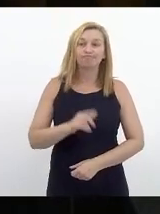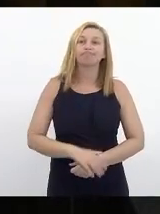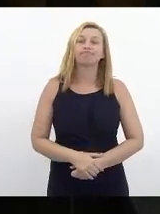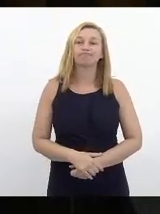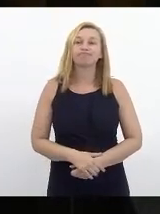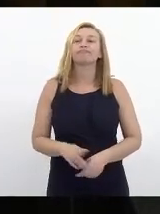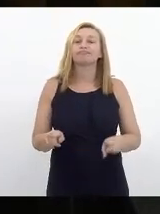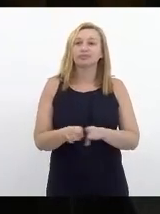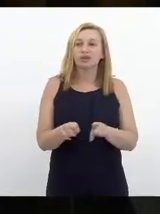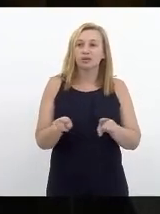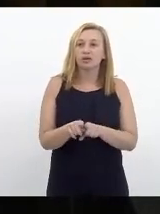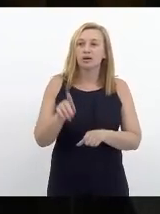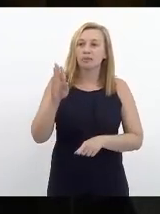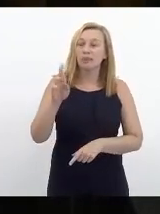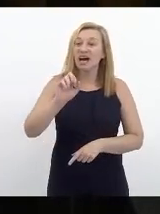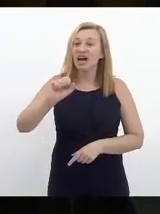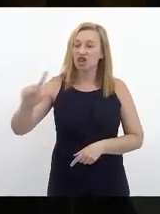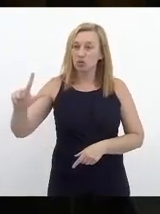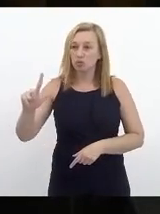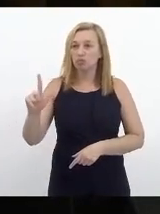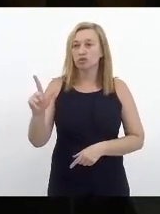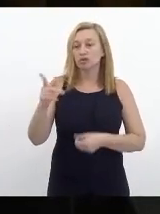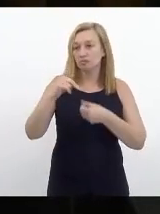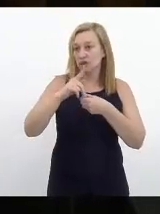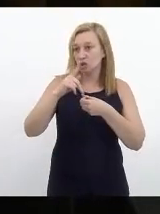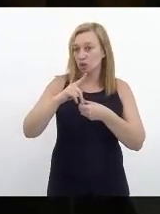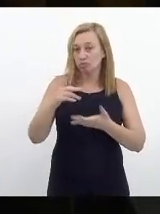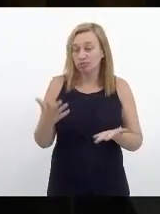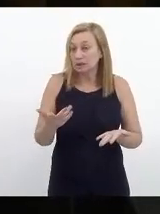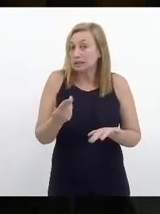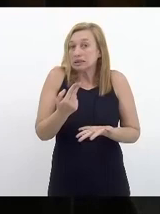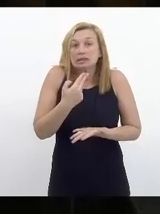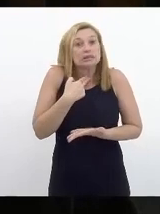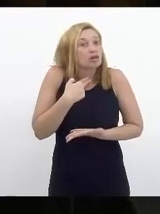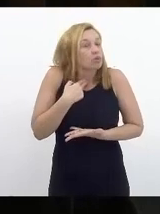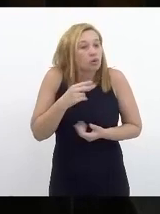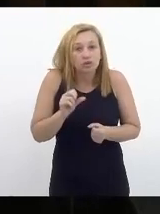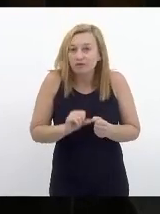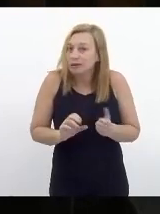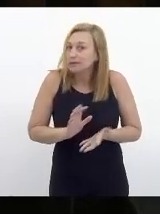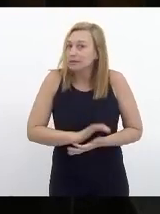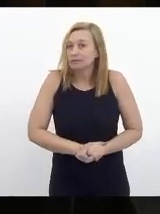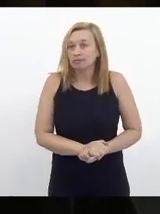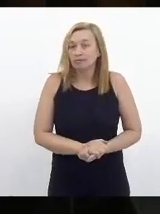do barril de petróleo. Não poderia fazê-lo,